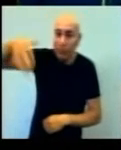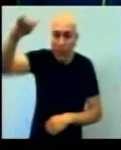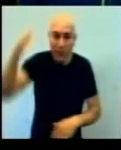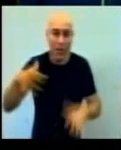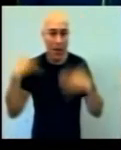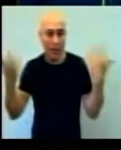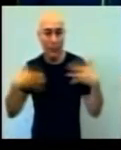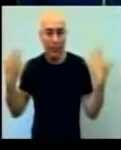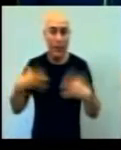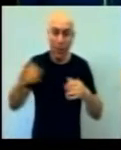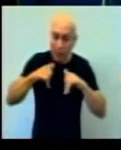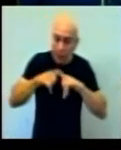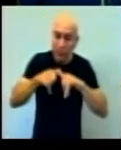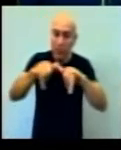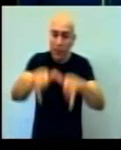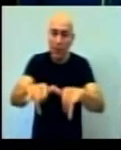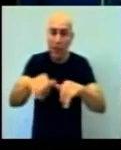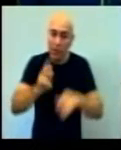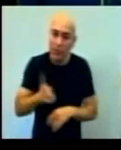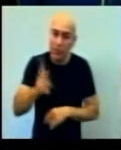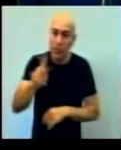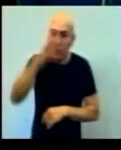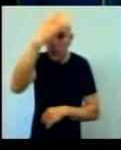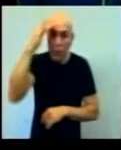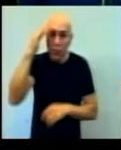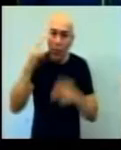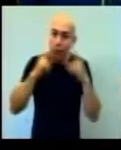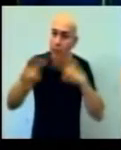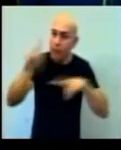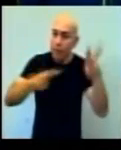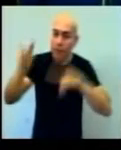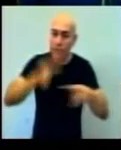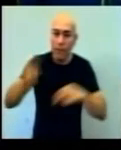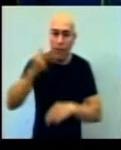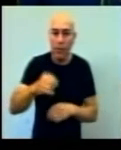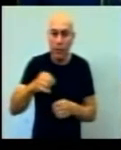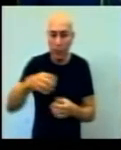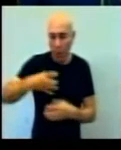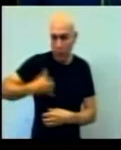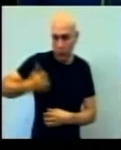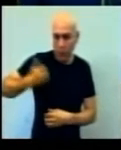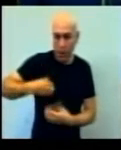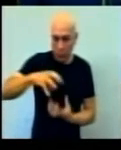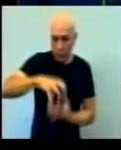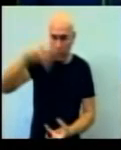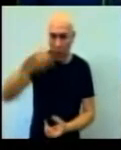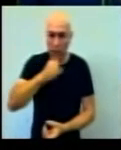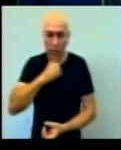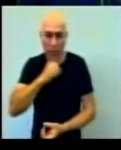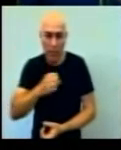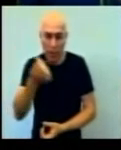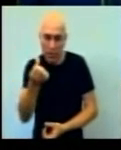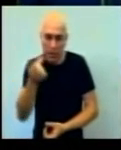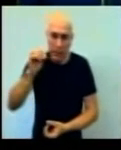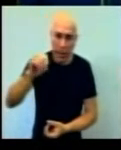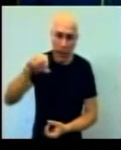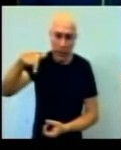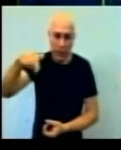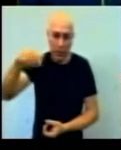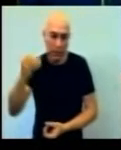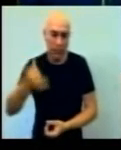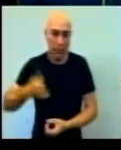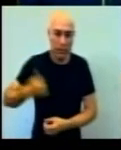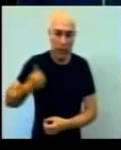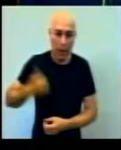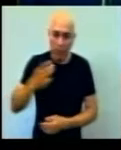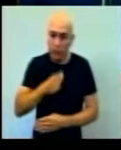estão saindo. Sempre a gente vê pessoas nessa faixa etária dos 60 a 69 anos circulando mais. Então, olha